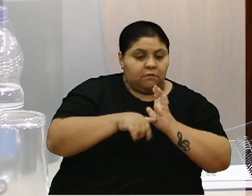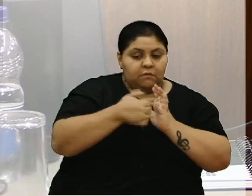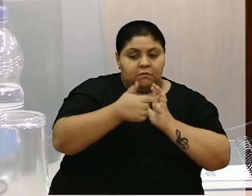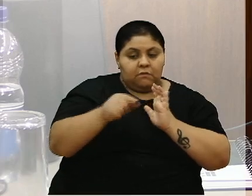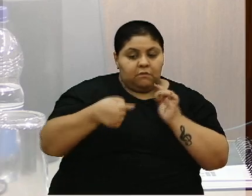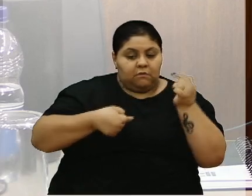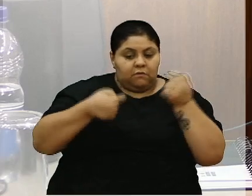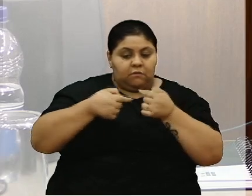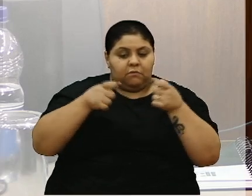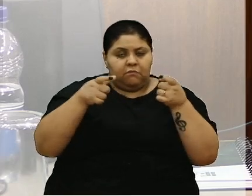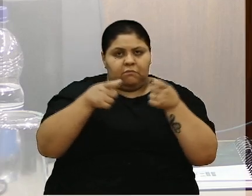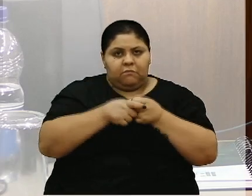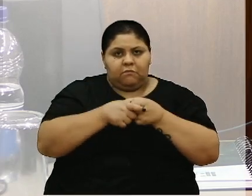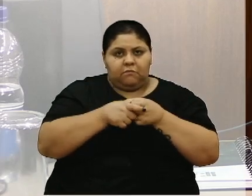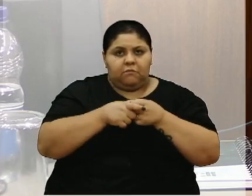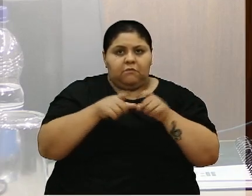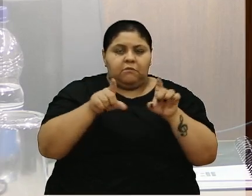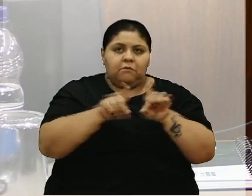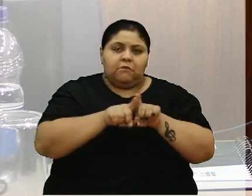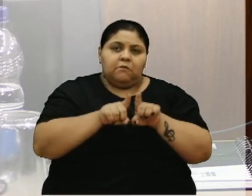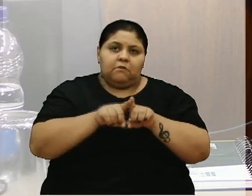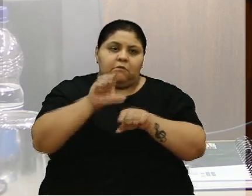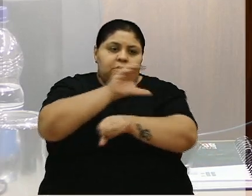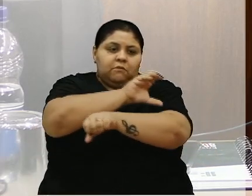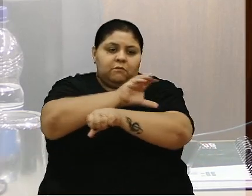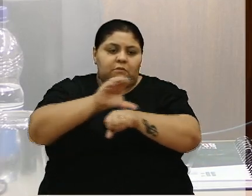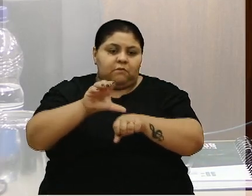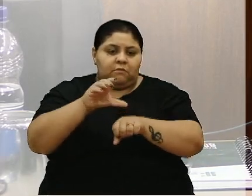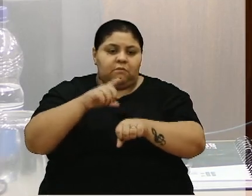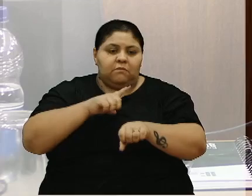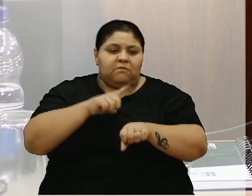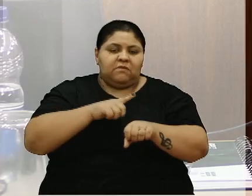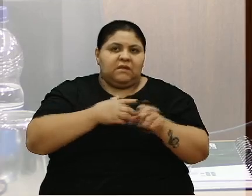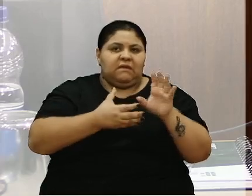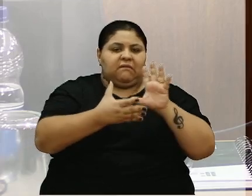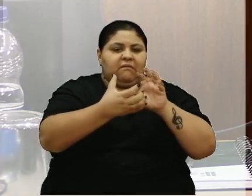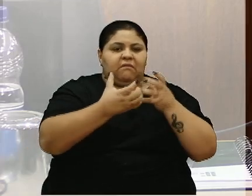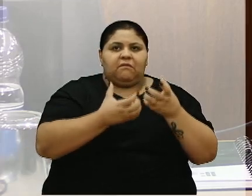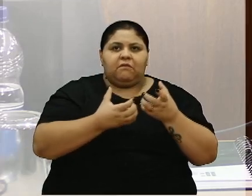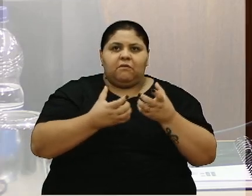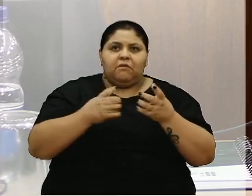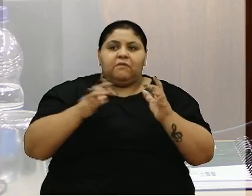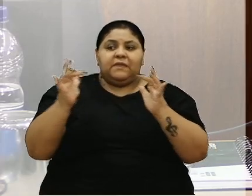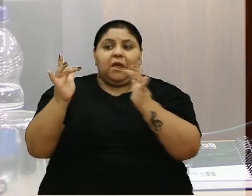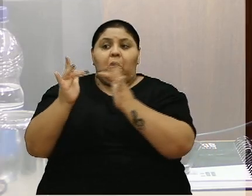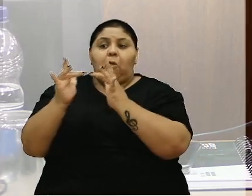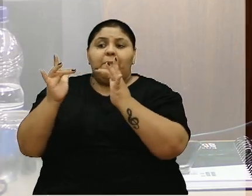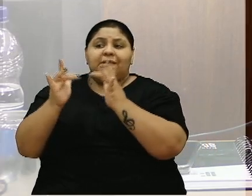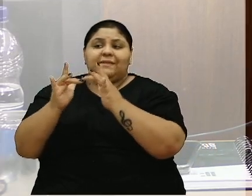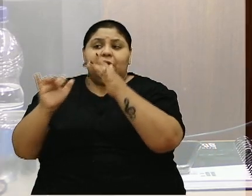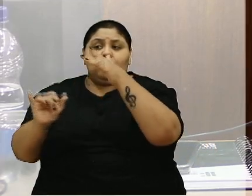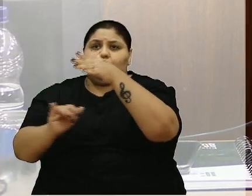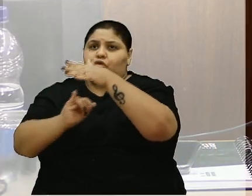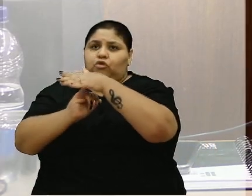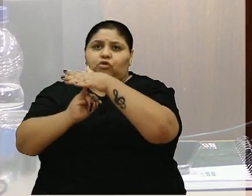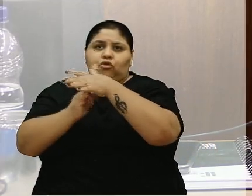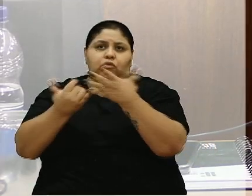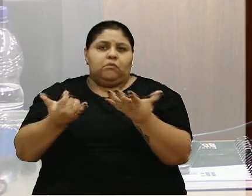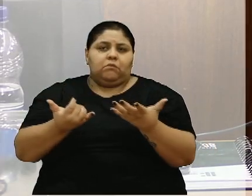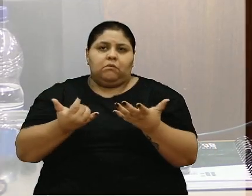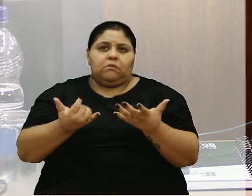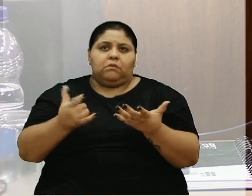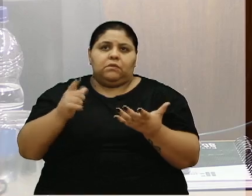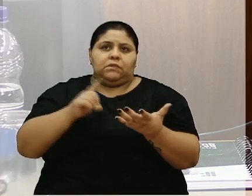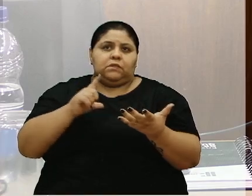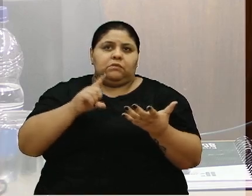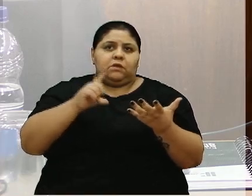discussão pequena de que os cursos não tem que conflitar. Não tem que conflitar com o Instituto Federal. Não dá para ofertar na URGS,